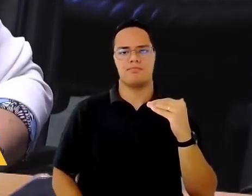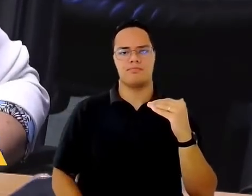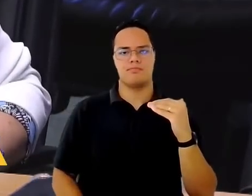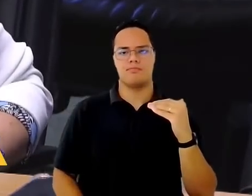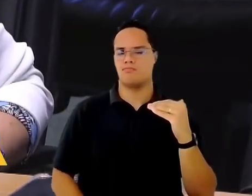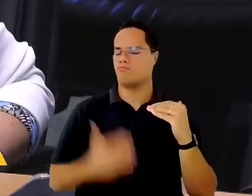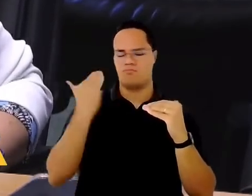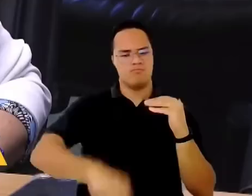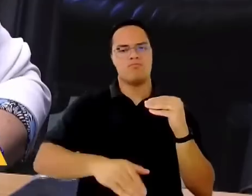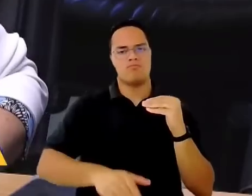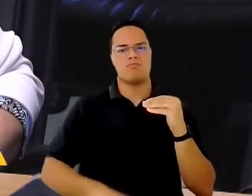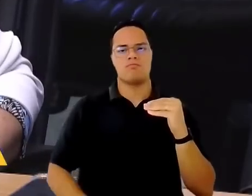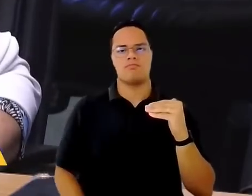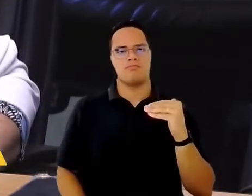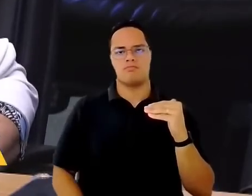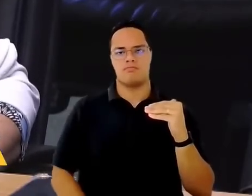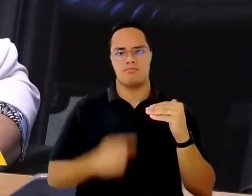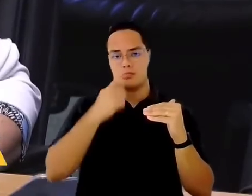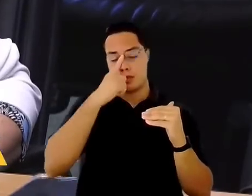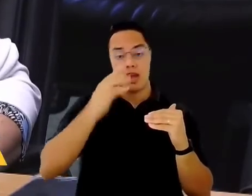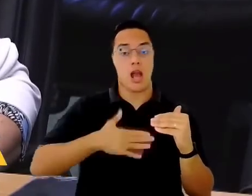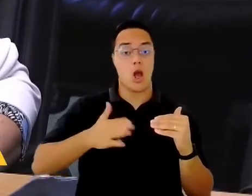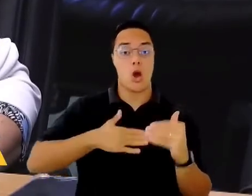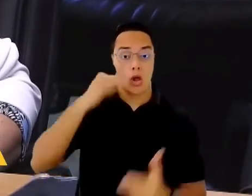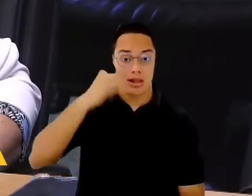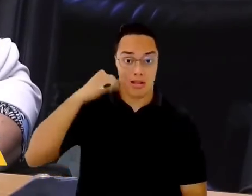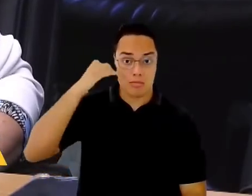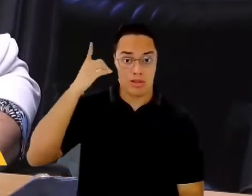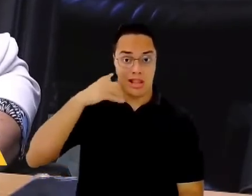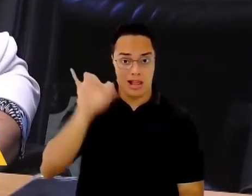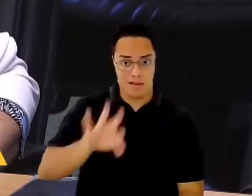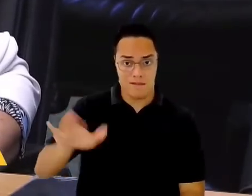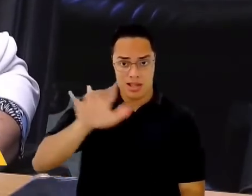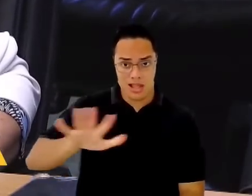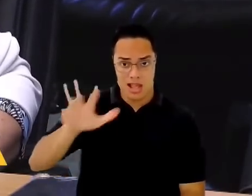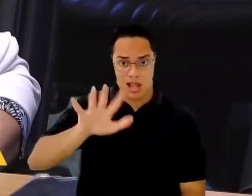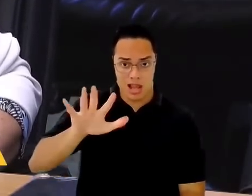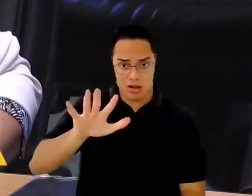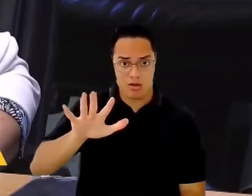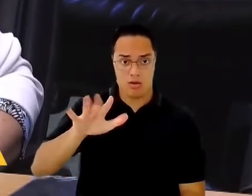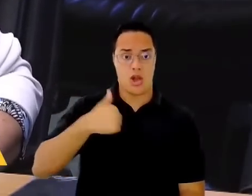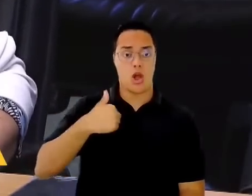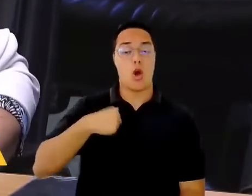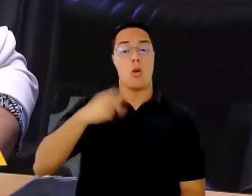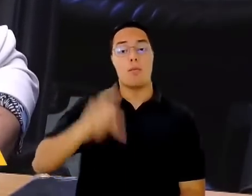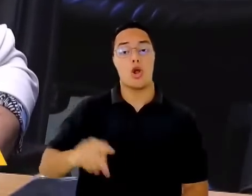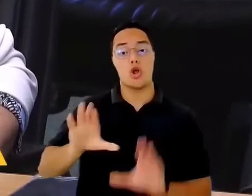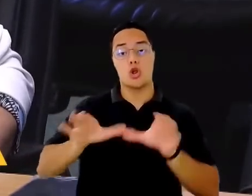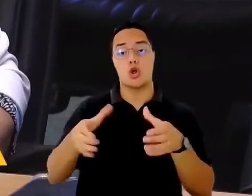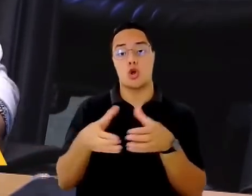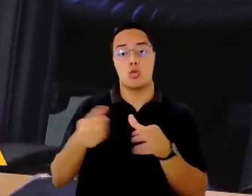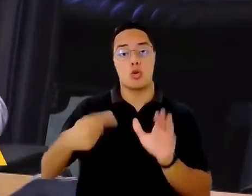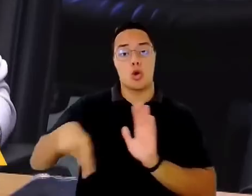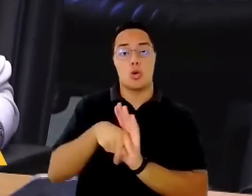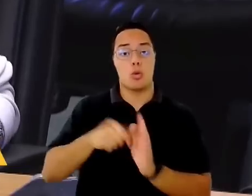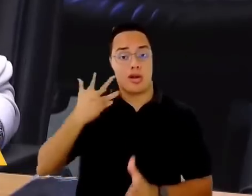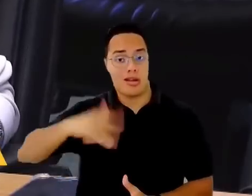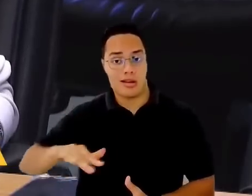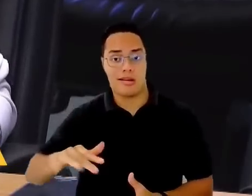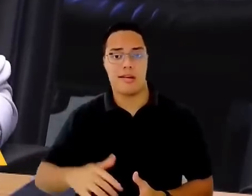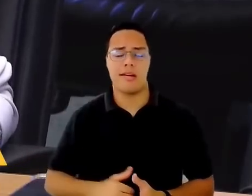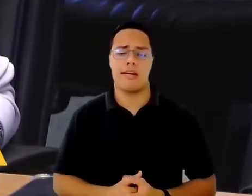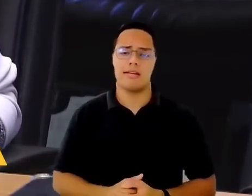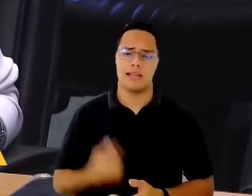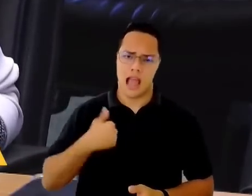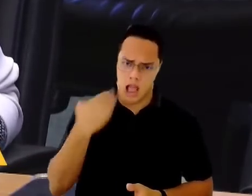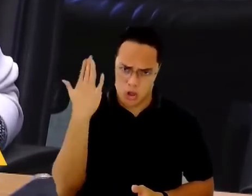aceito eu como deputado federal na legislatura passada eu fui presidente da Comissão da primeira infância eu sei o que que acontece